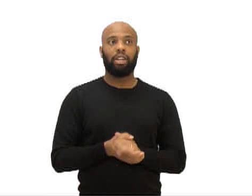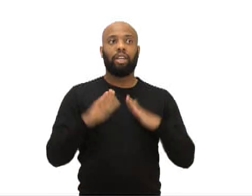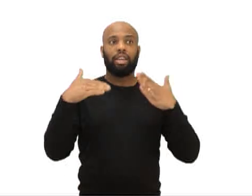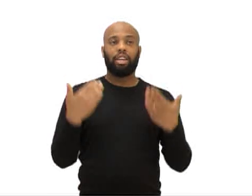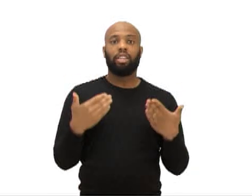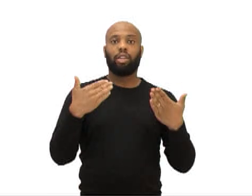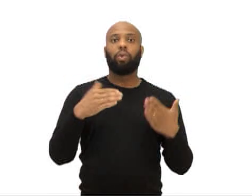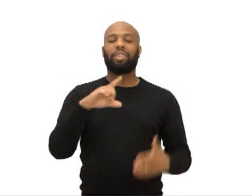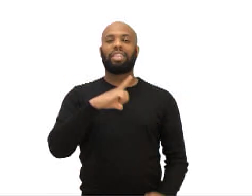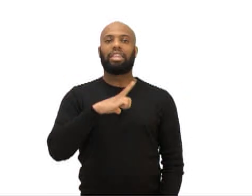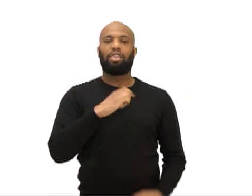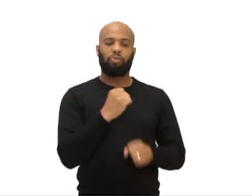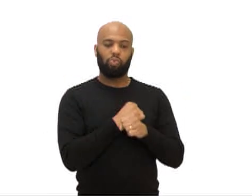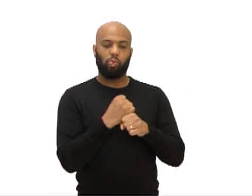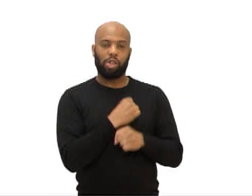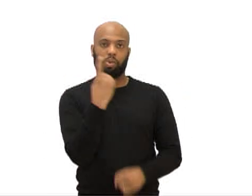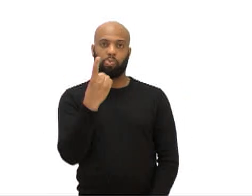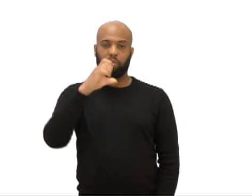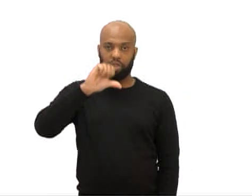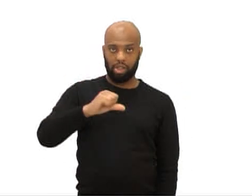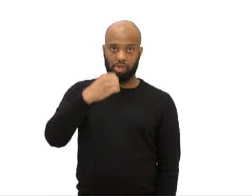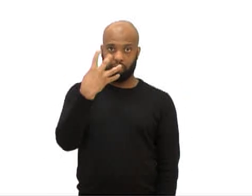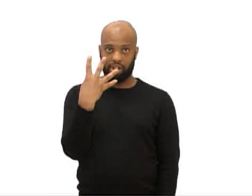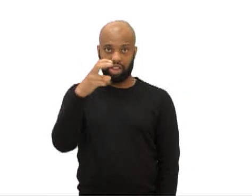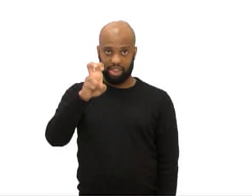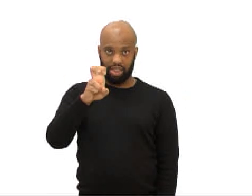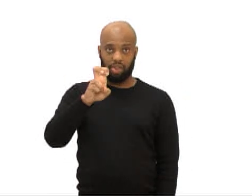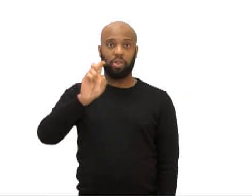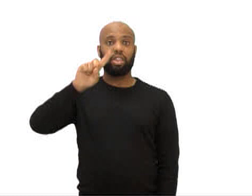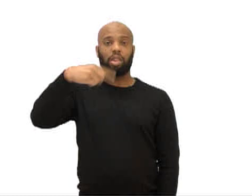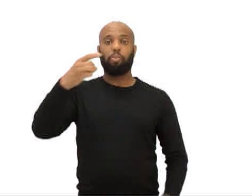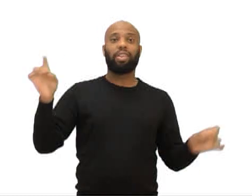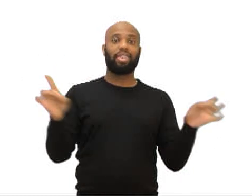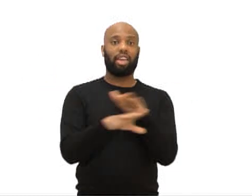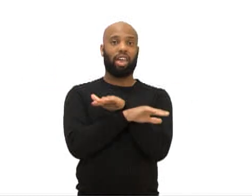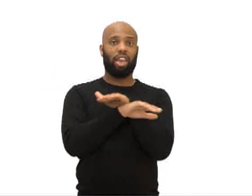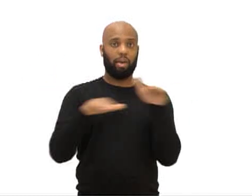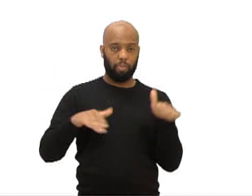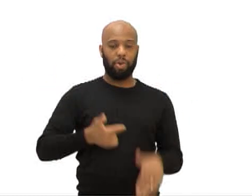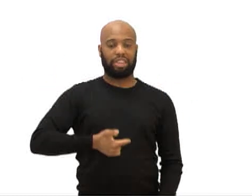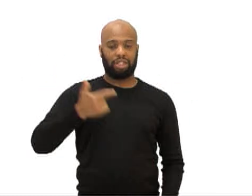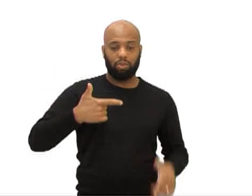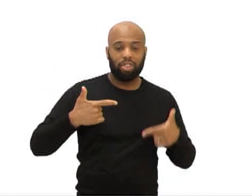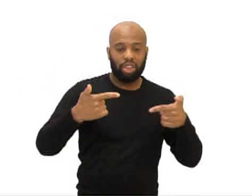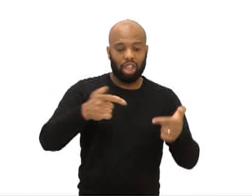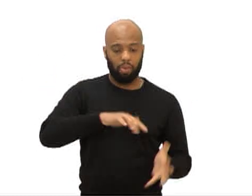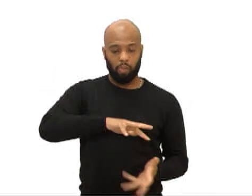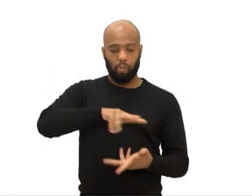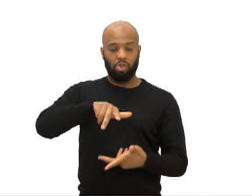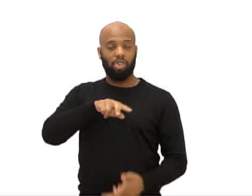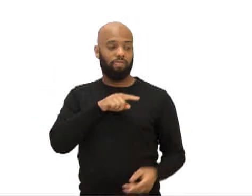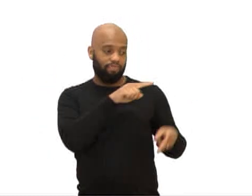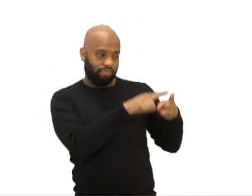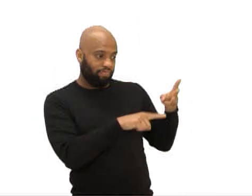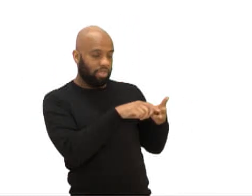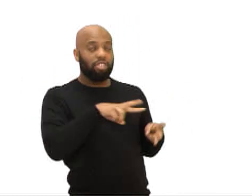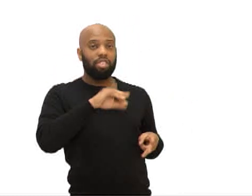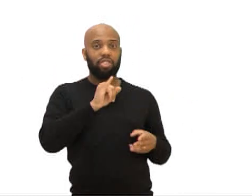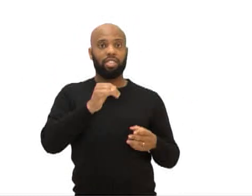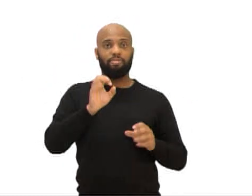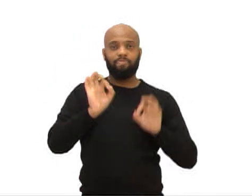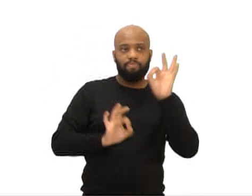E já em 1945, logo após a Segunda Guerra Mundial, eles vão elaborar